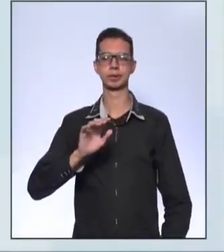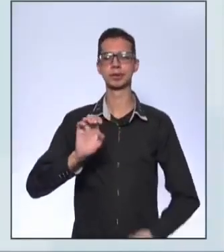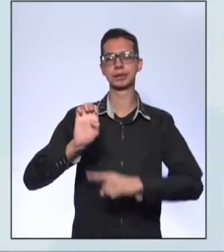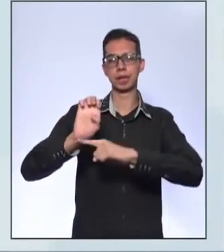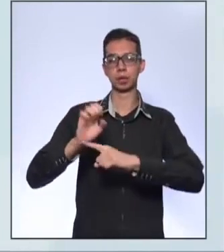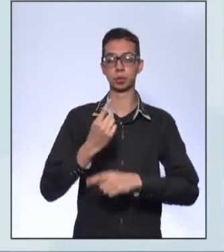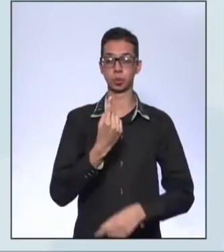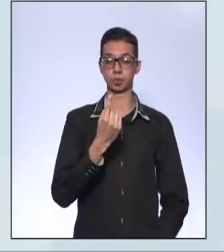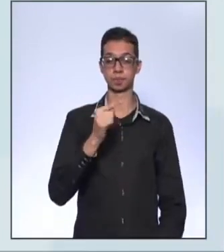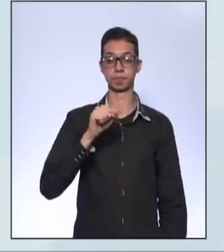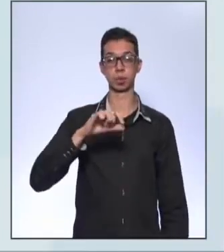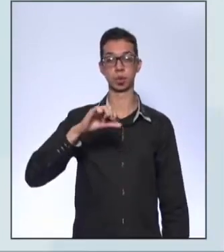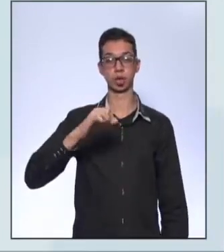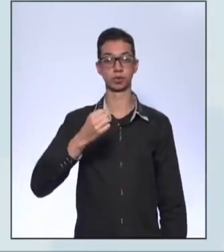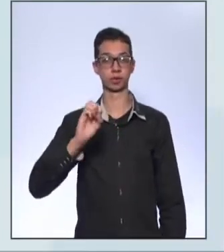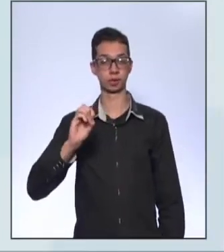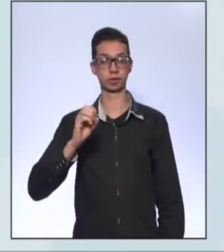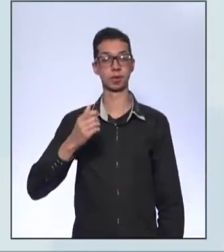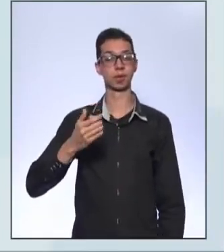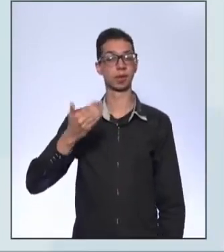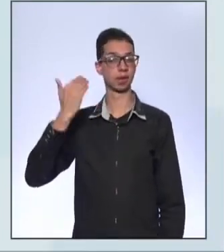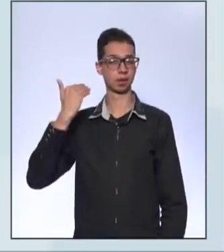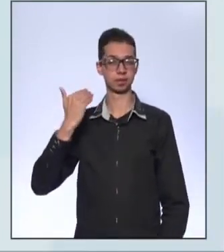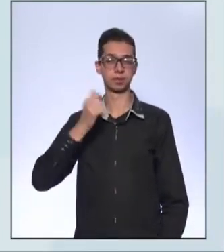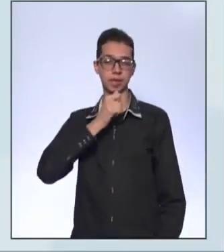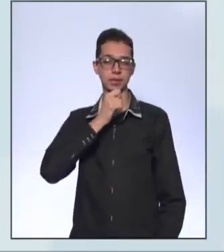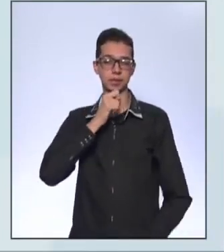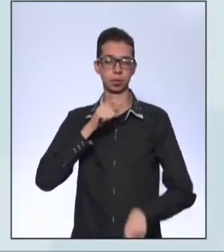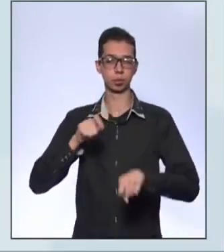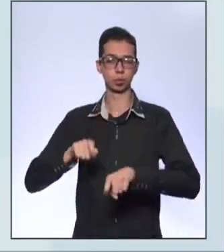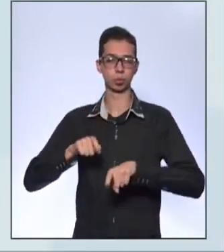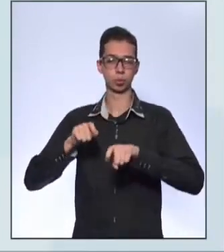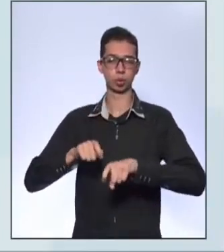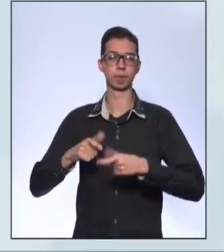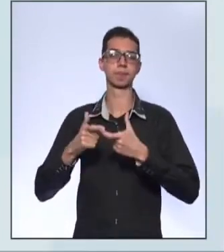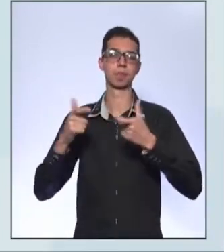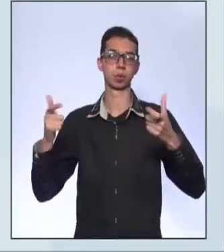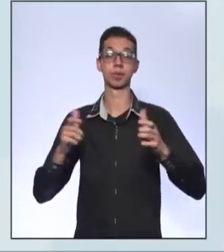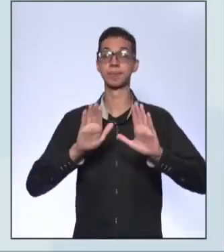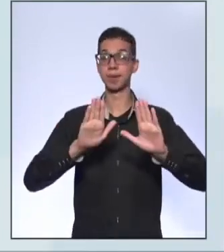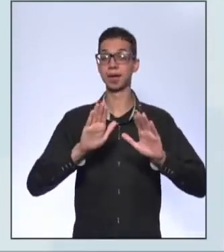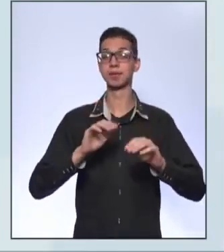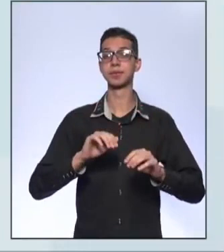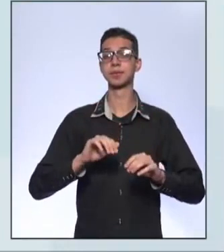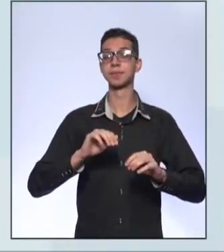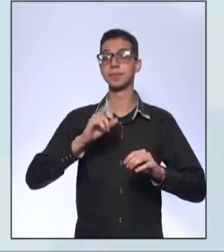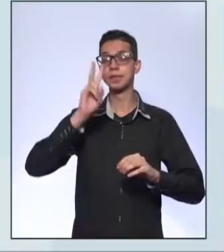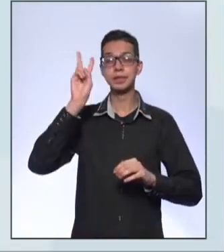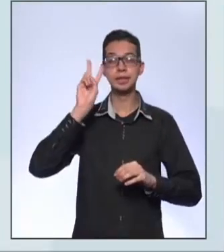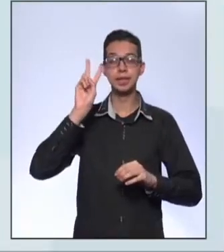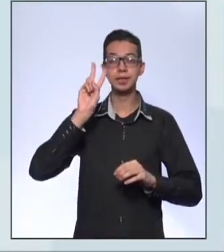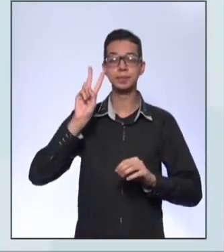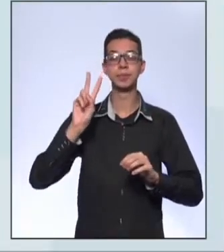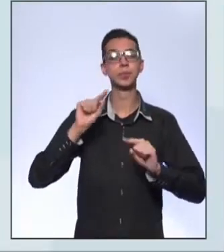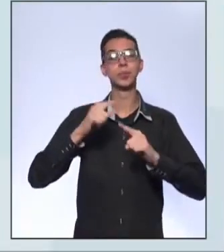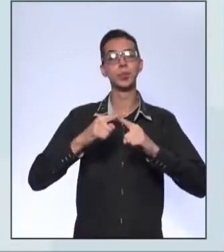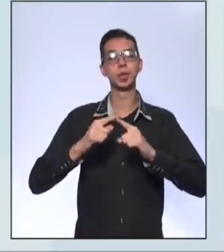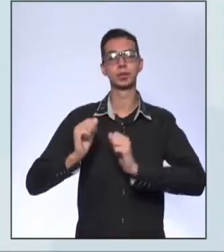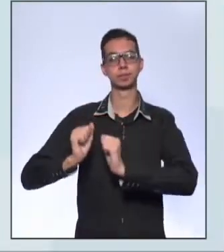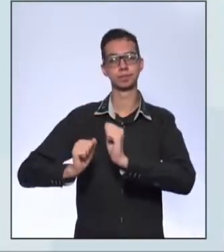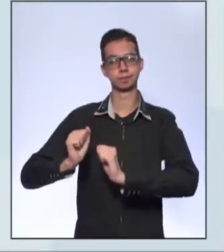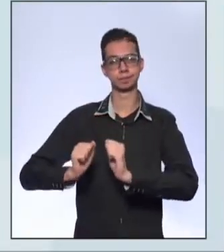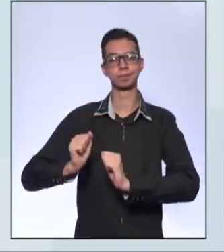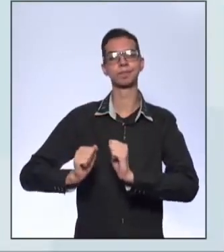nessa década de 1980 era o rural a gente tem que lembrar né como a industrialização ela se concentrou na região sudeste então